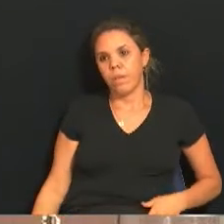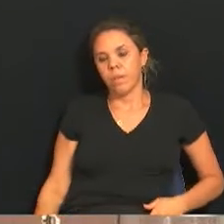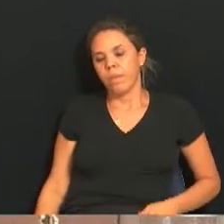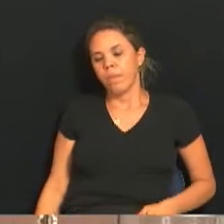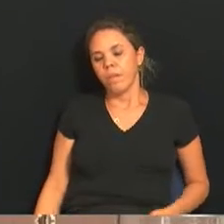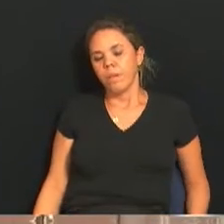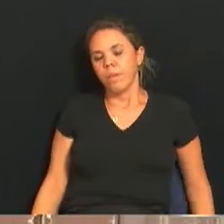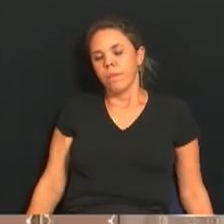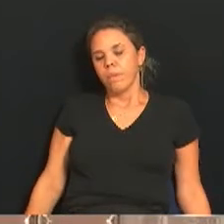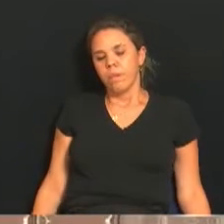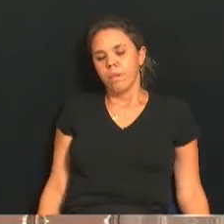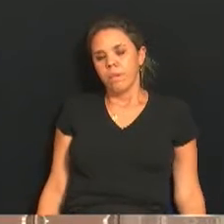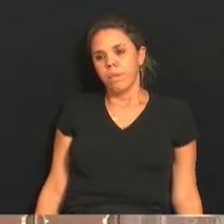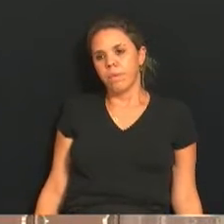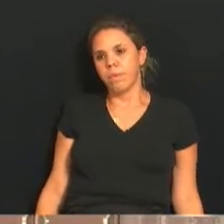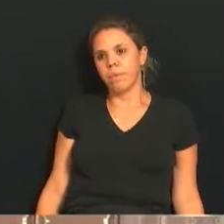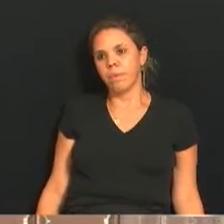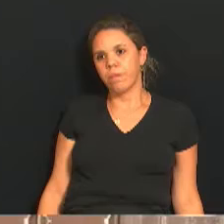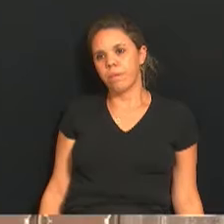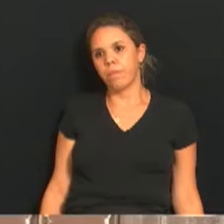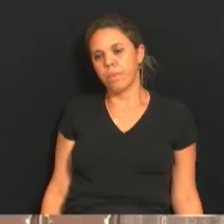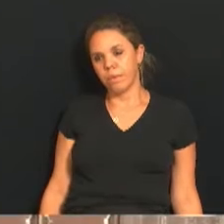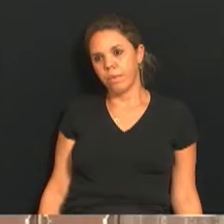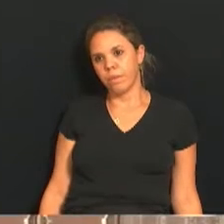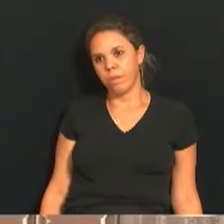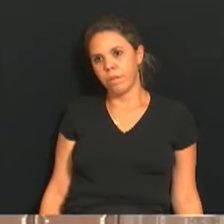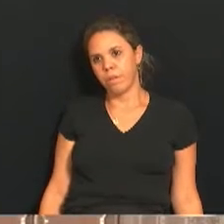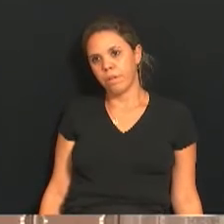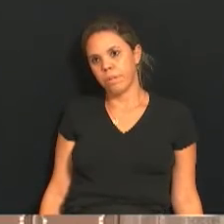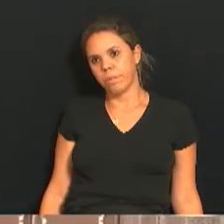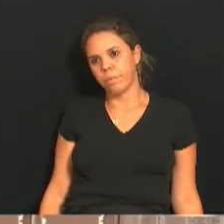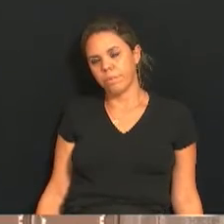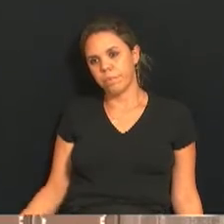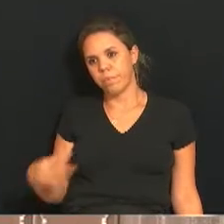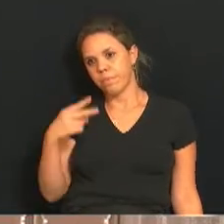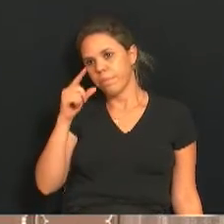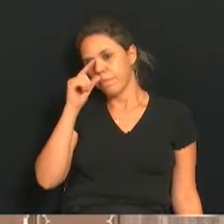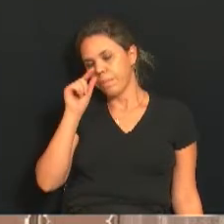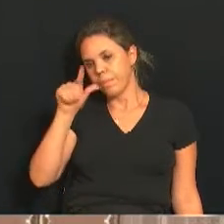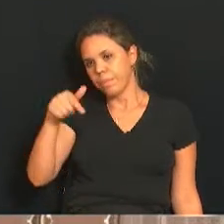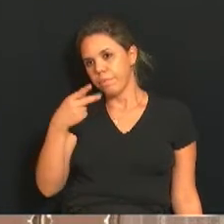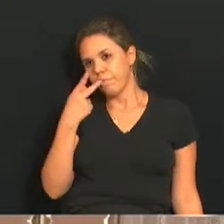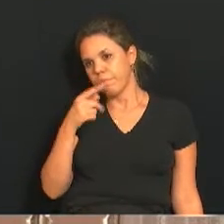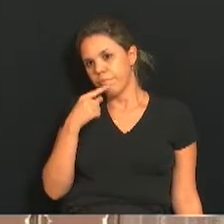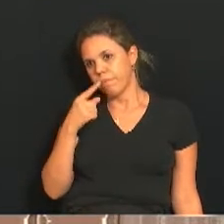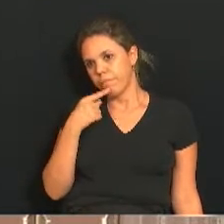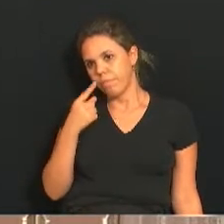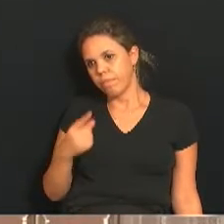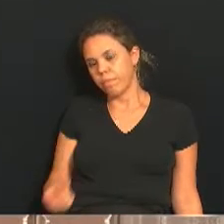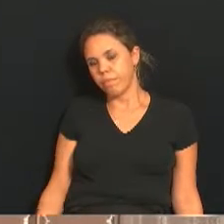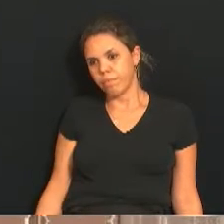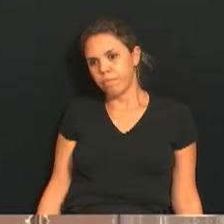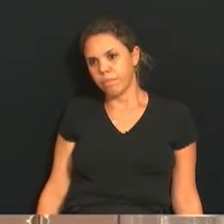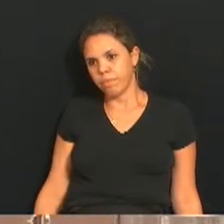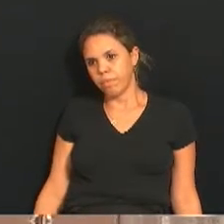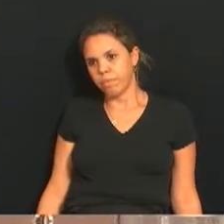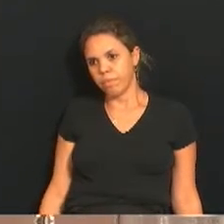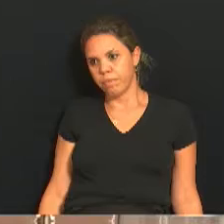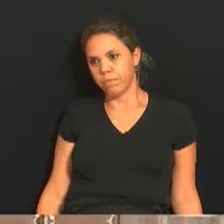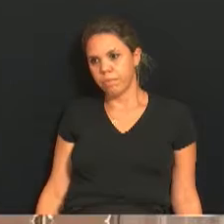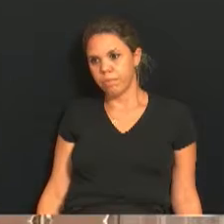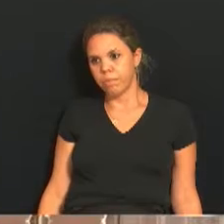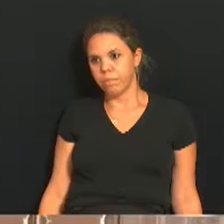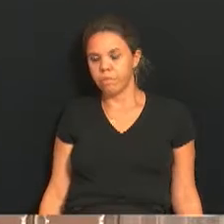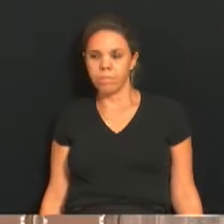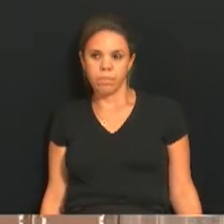também. Vereador Eduardo Magoga, eu vou passar para o vereador Arnaldo Salvetti, e eu já passo em seguida para o senhor, já para